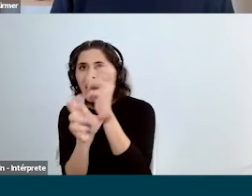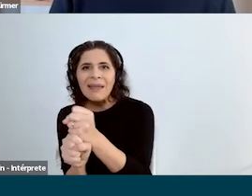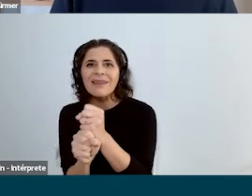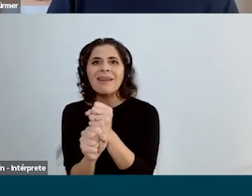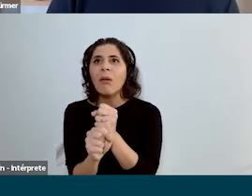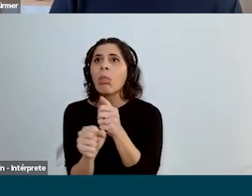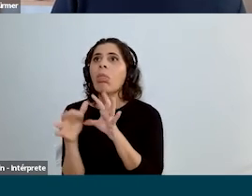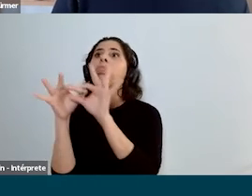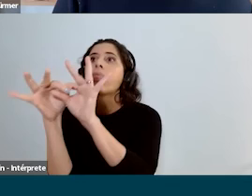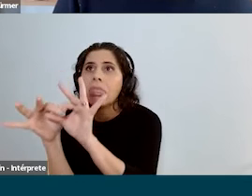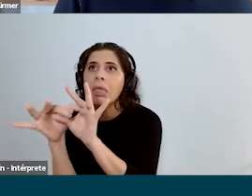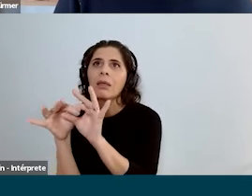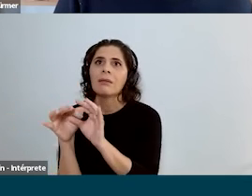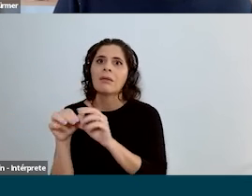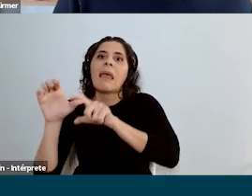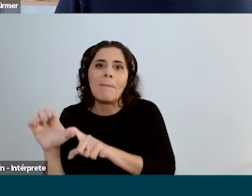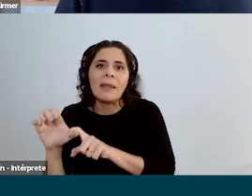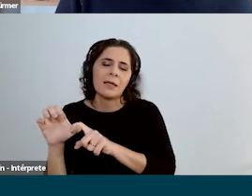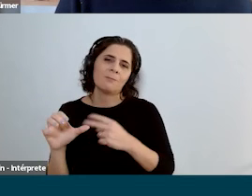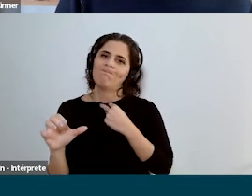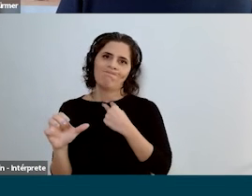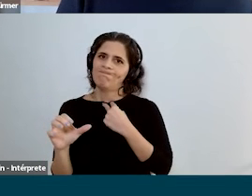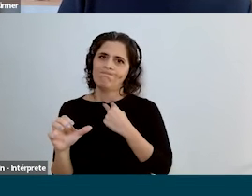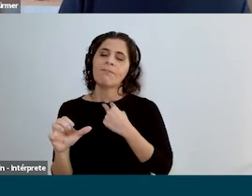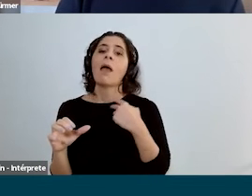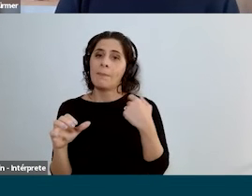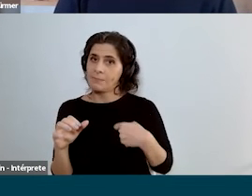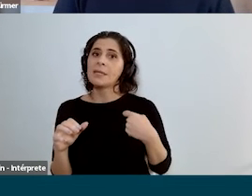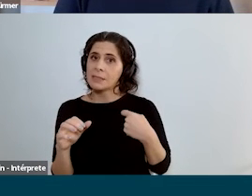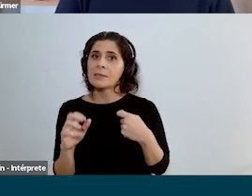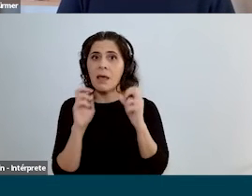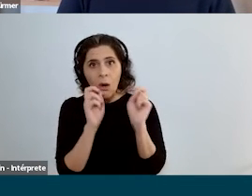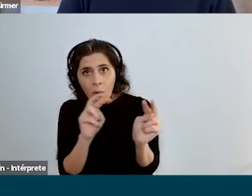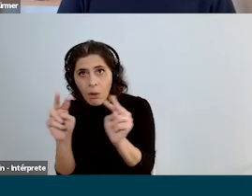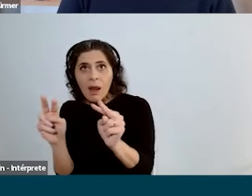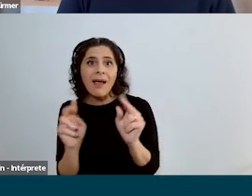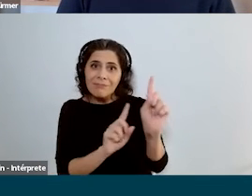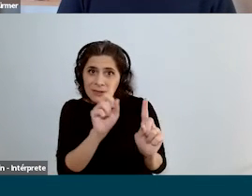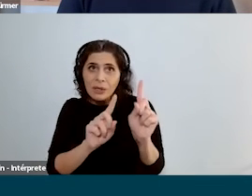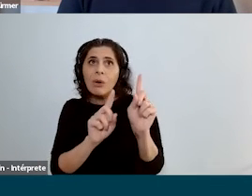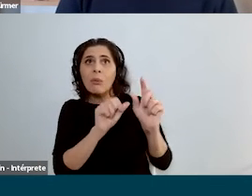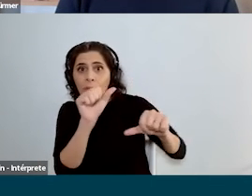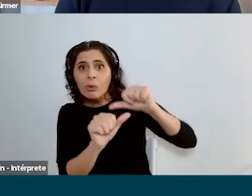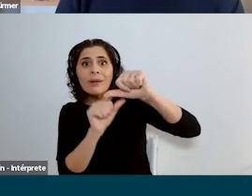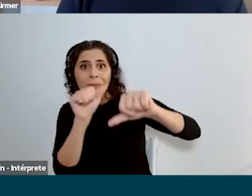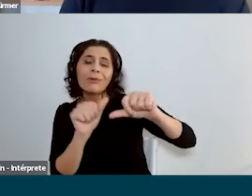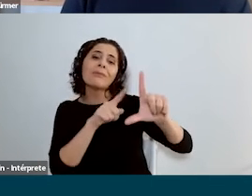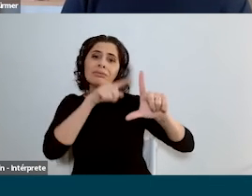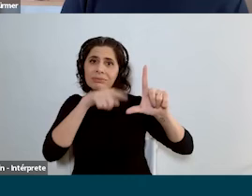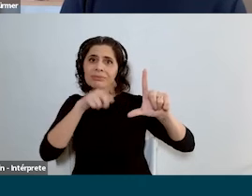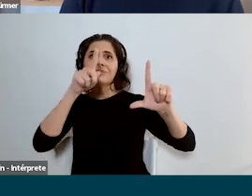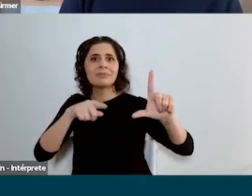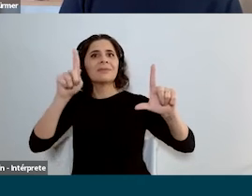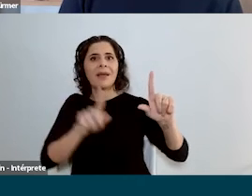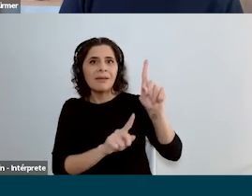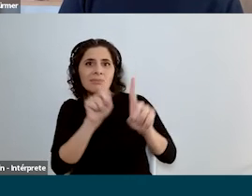a métrica, nem ao destaque amplo de estratégia da sua empresa, porque é normal e até recomendável, eu diria, que esses indicadores mudem com frequência.